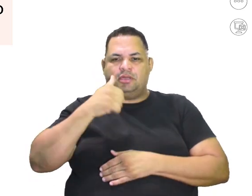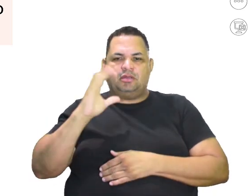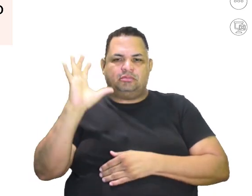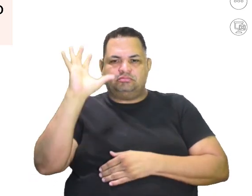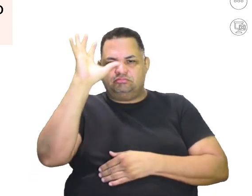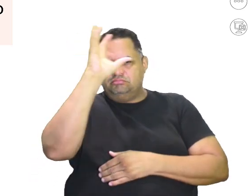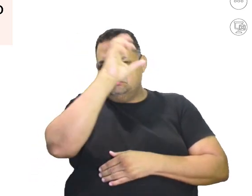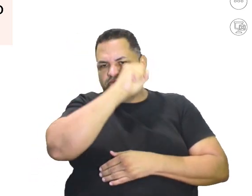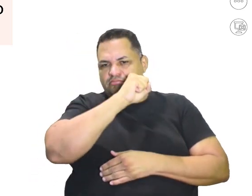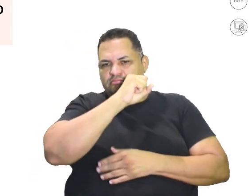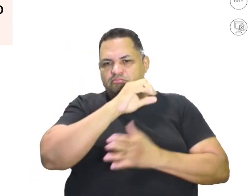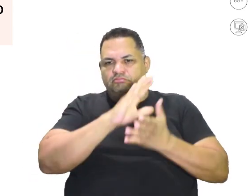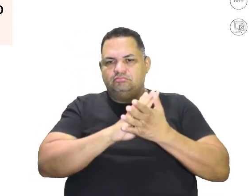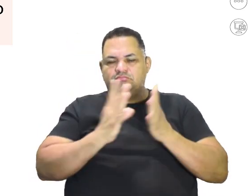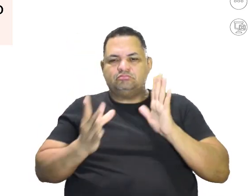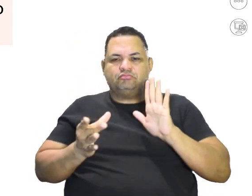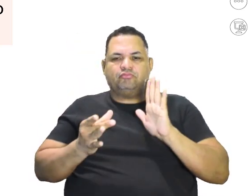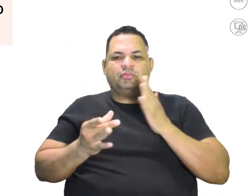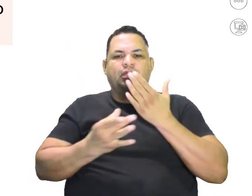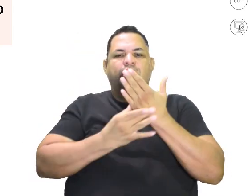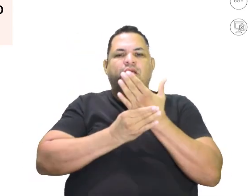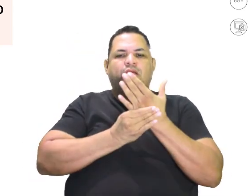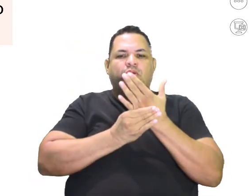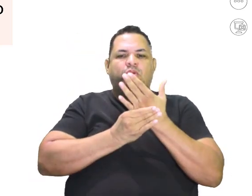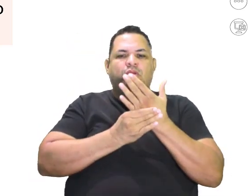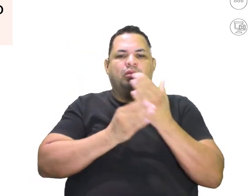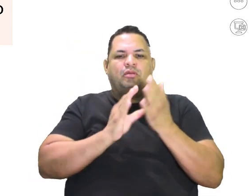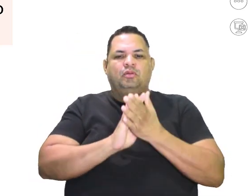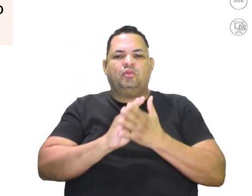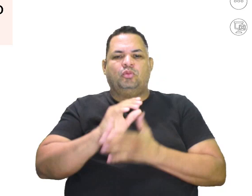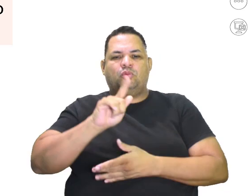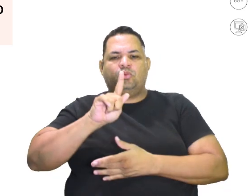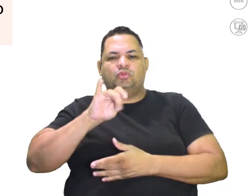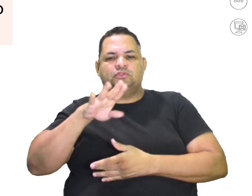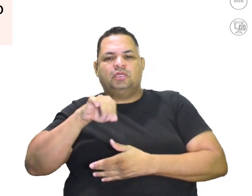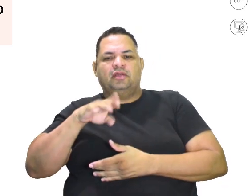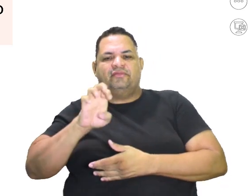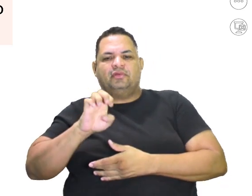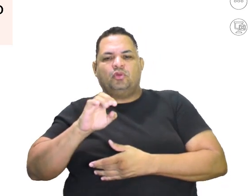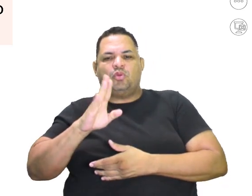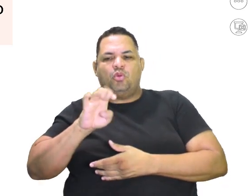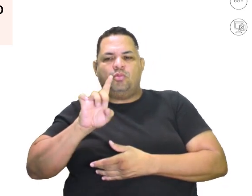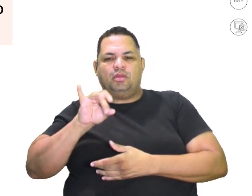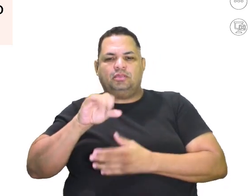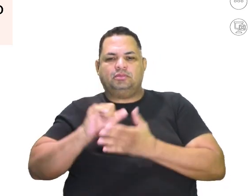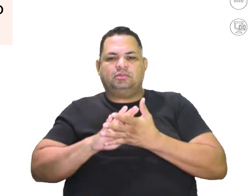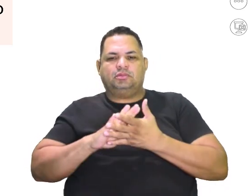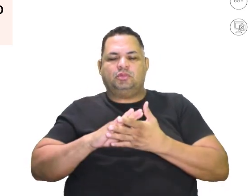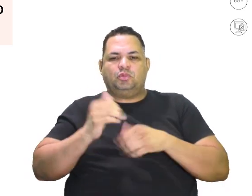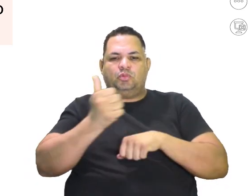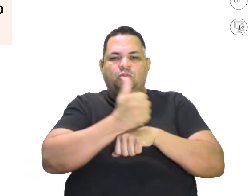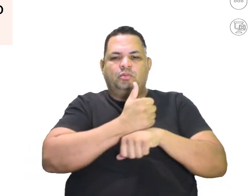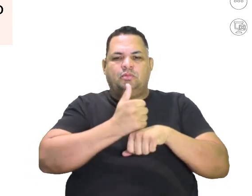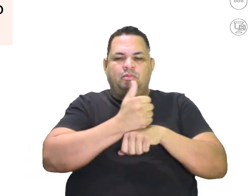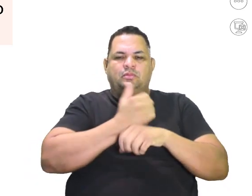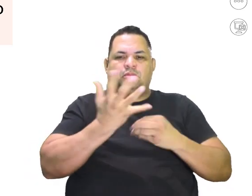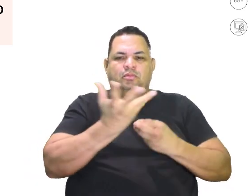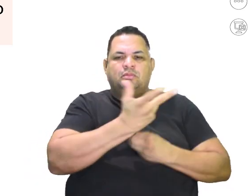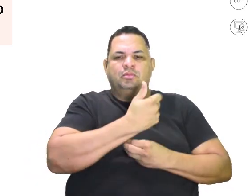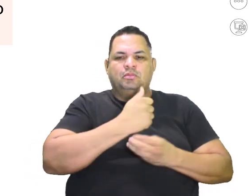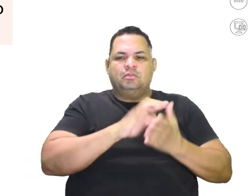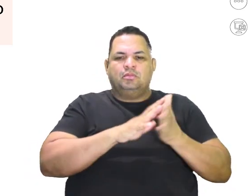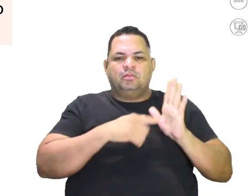o legado do realismo de Gustave Courbet. O artista traz